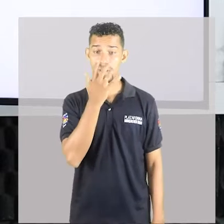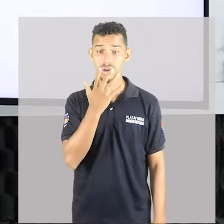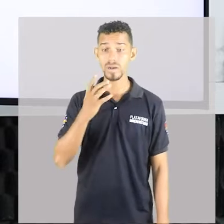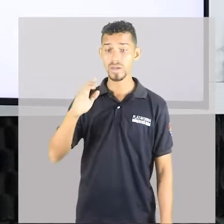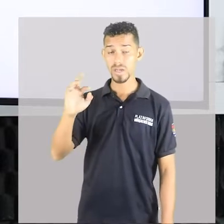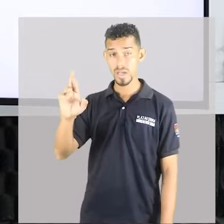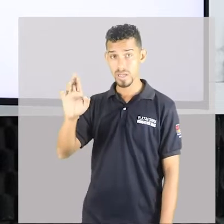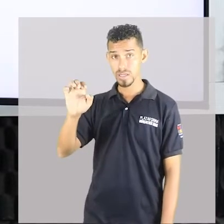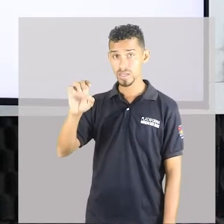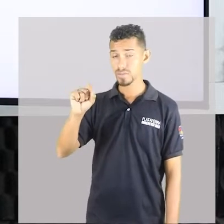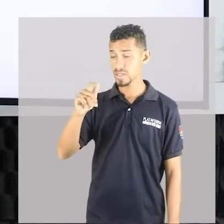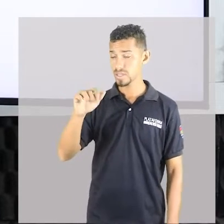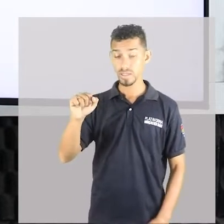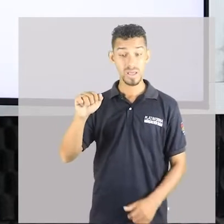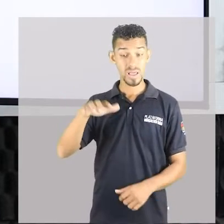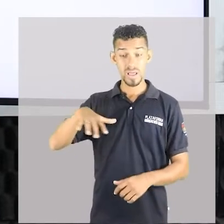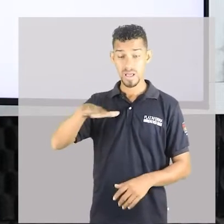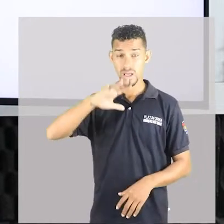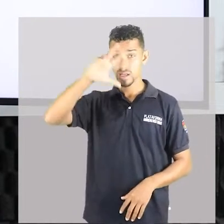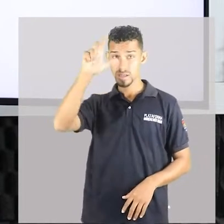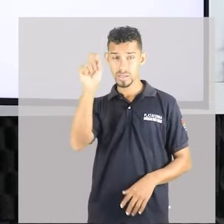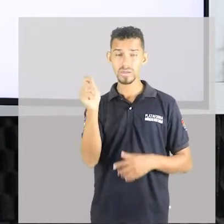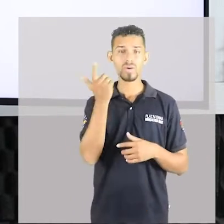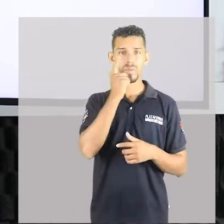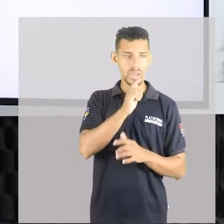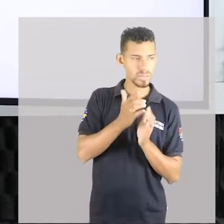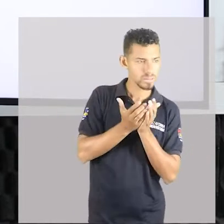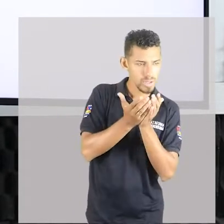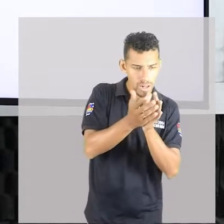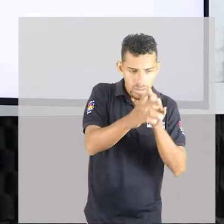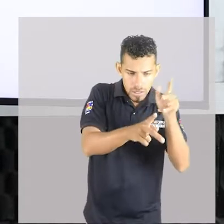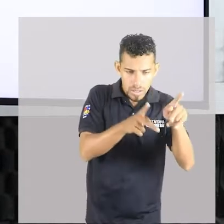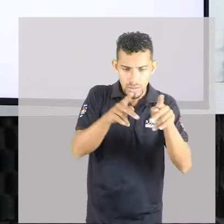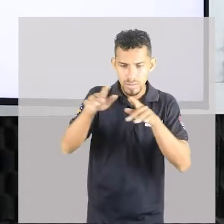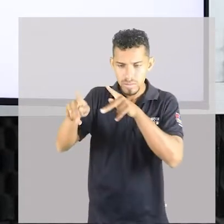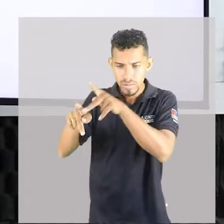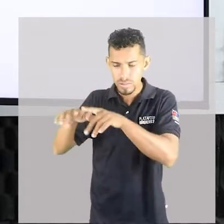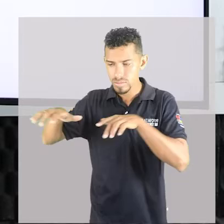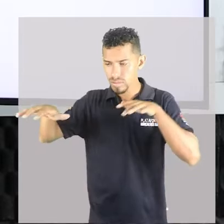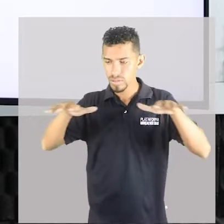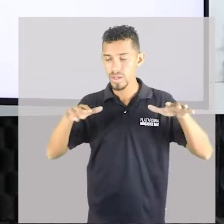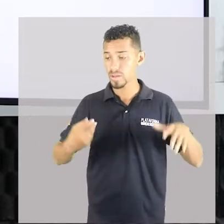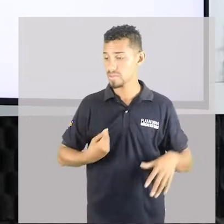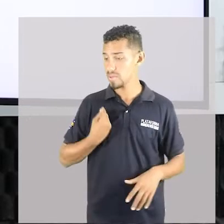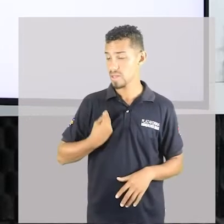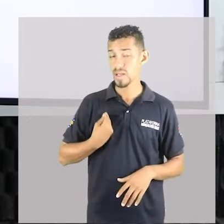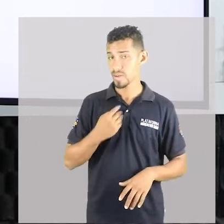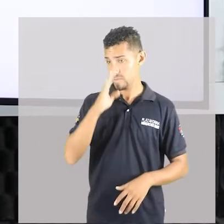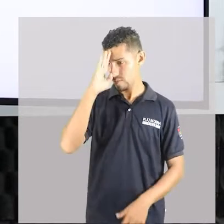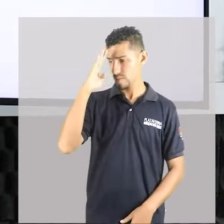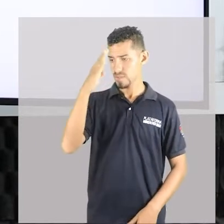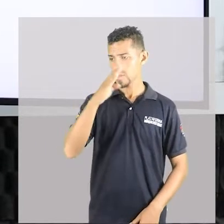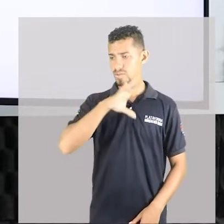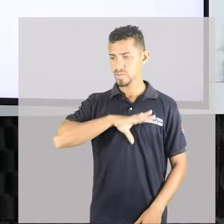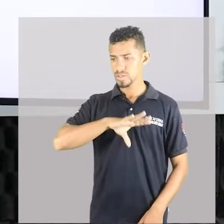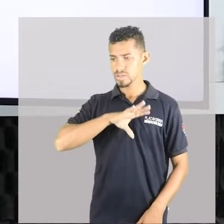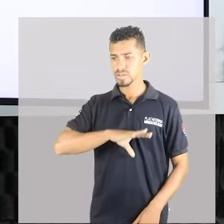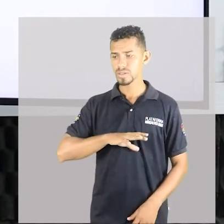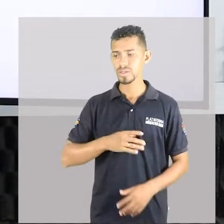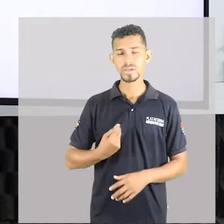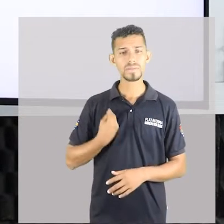lado, no lado asiático, eles já começaram a ter colônias. Então, é uma presença dos europeus, principalmente Portugal, vai estar muito